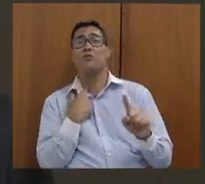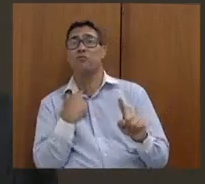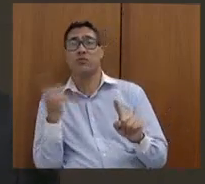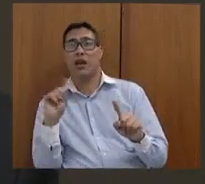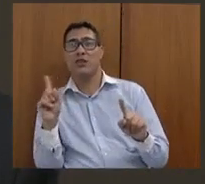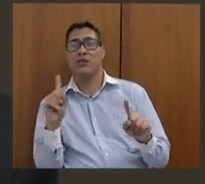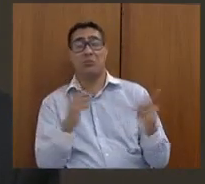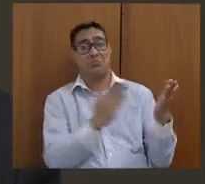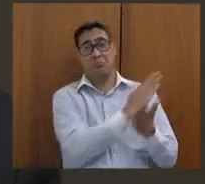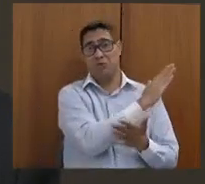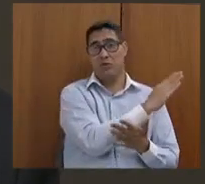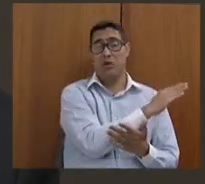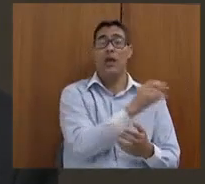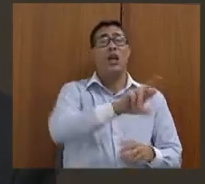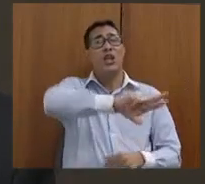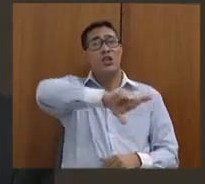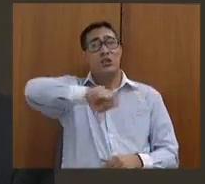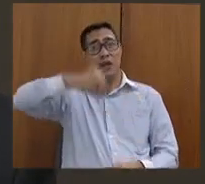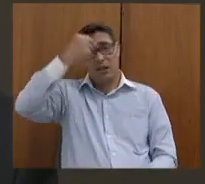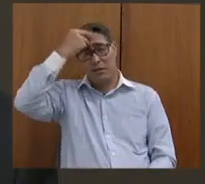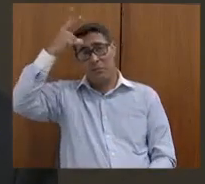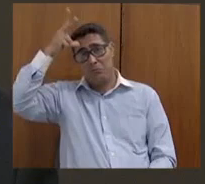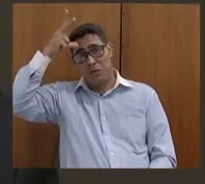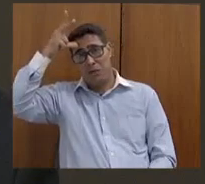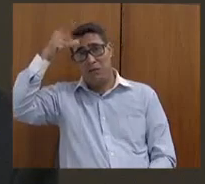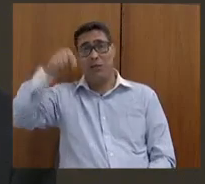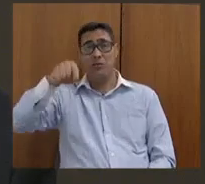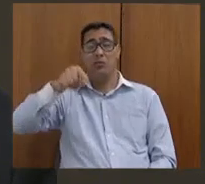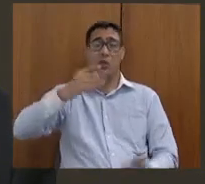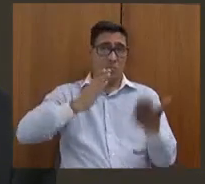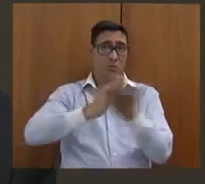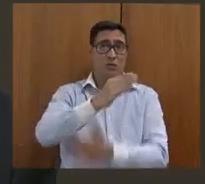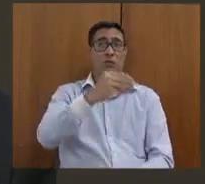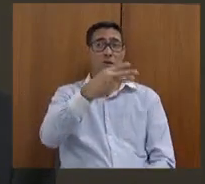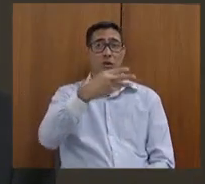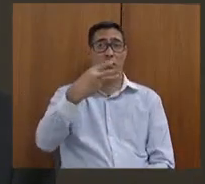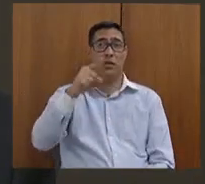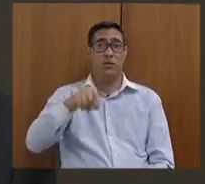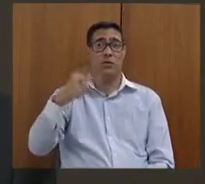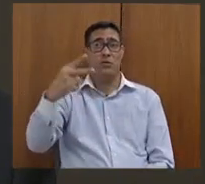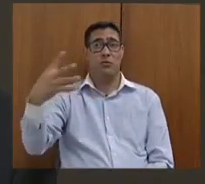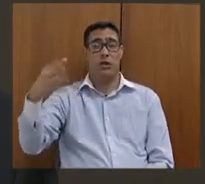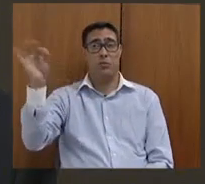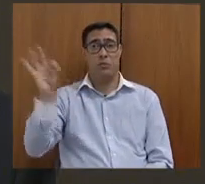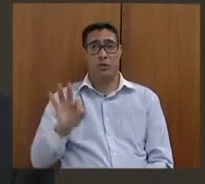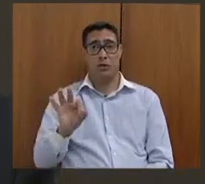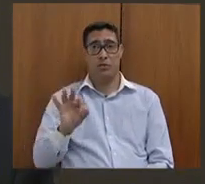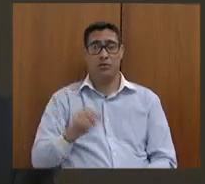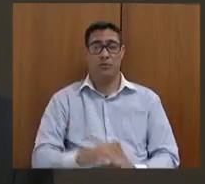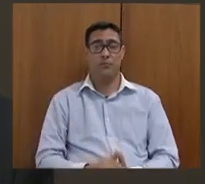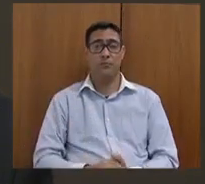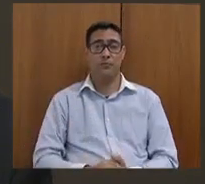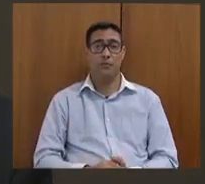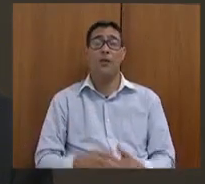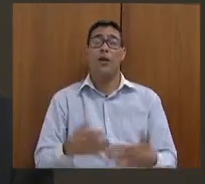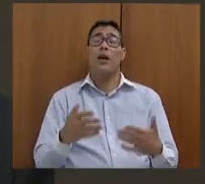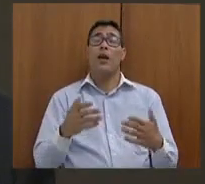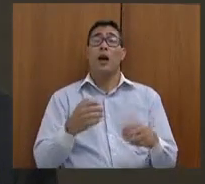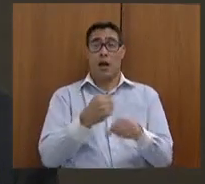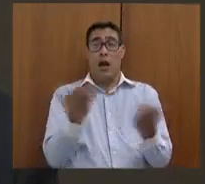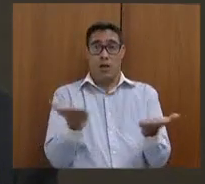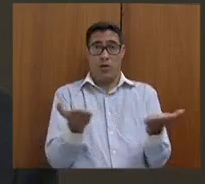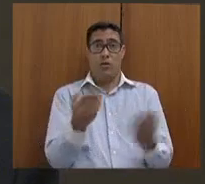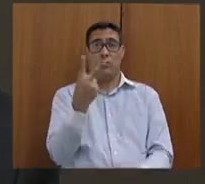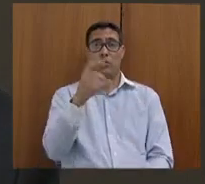diversas prefeituras aprovaram 33,24% esse ano reajuste do piso